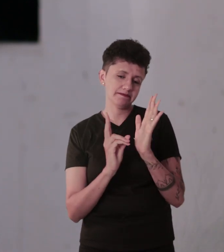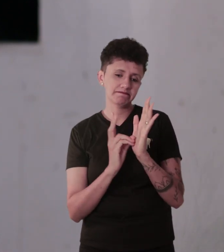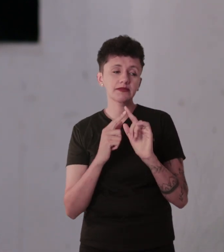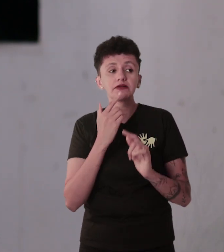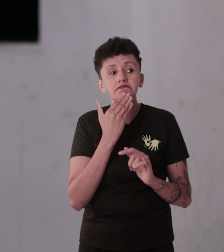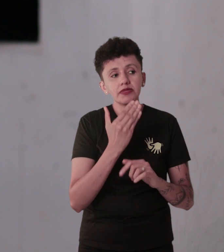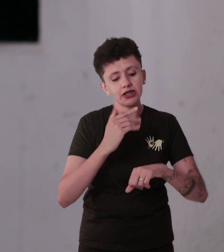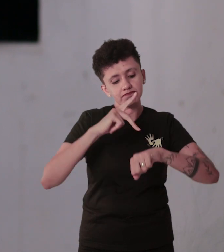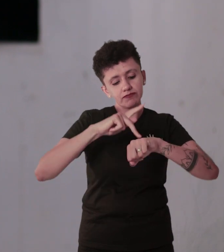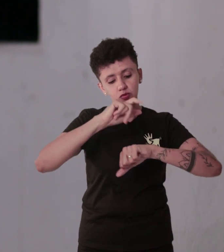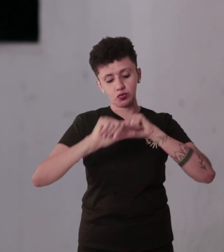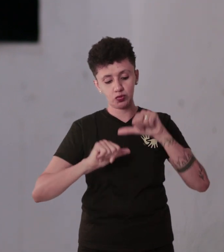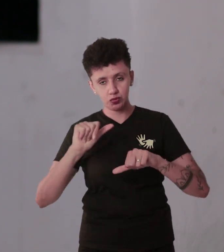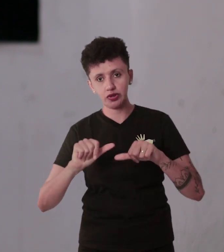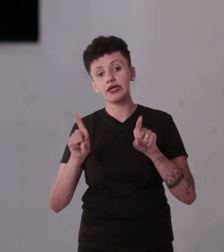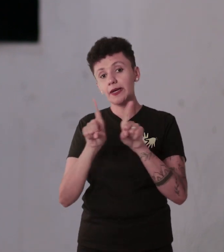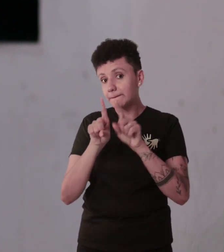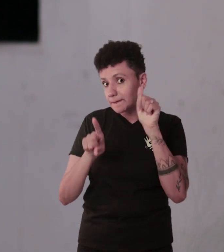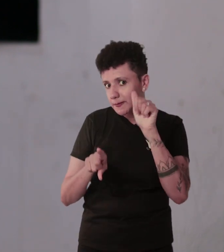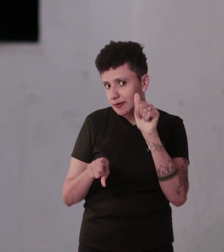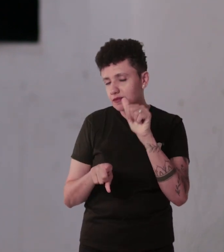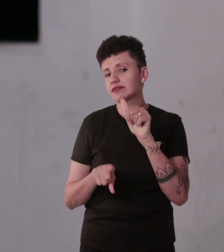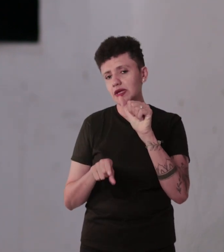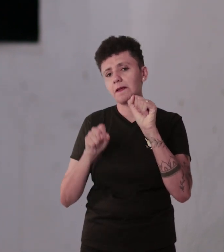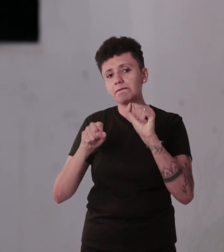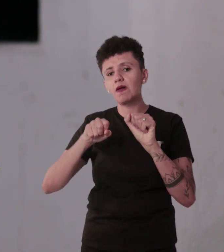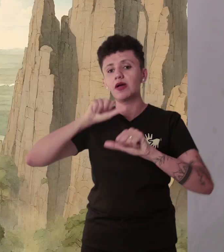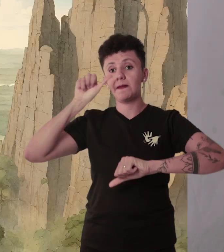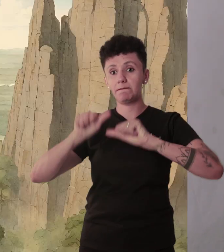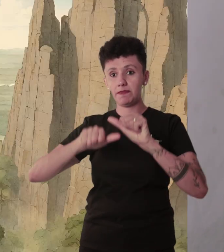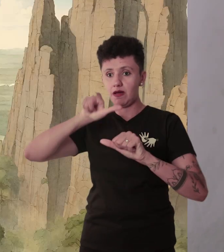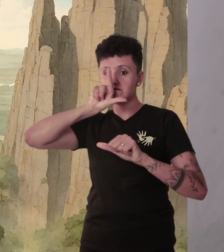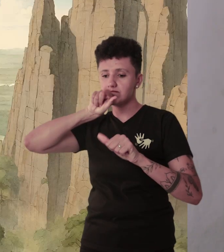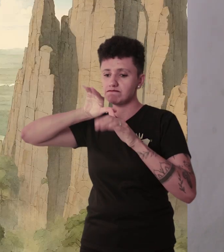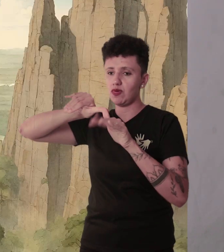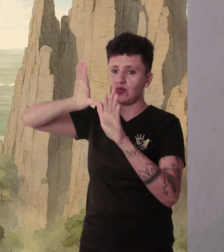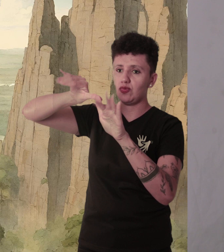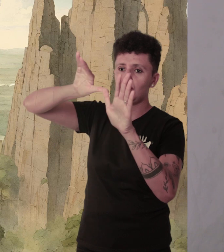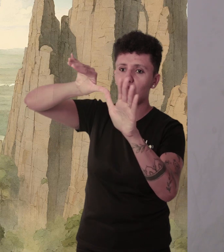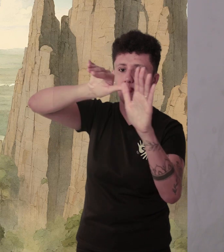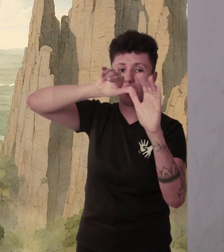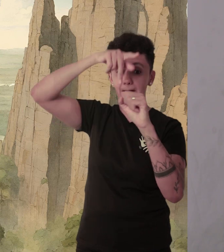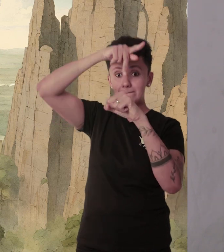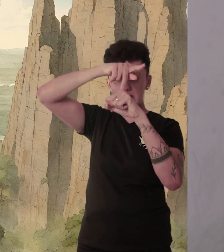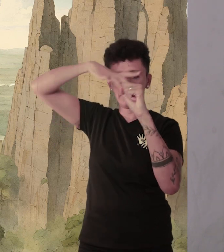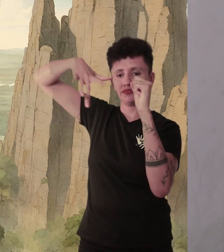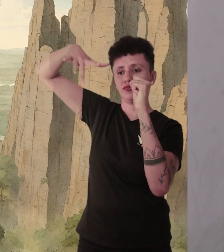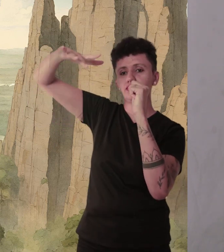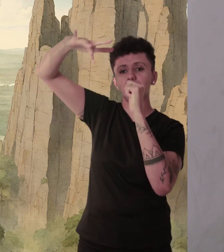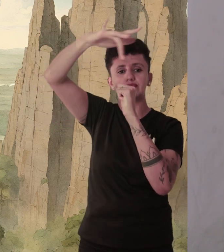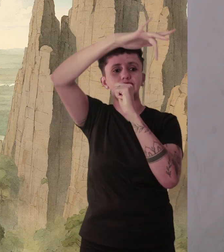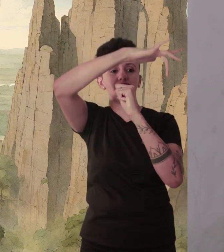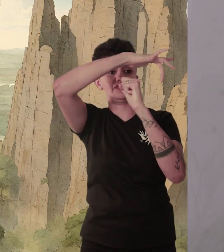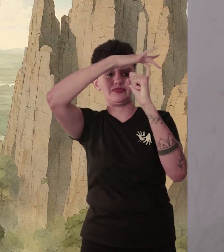pede que seja transformada em pedra. E ela, essa índia, fosse transformada num pássaro que ficasse rodeando a